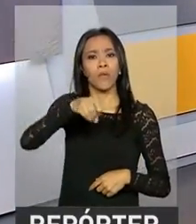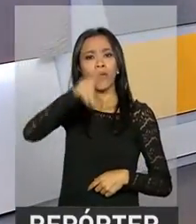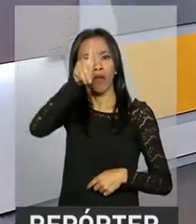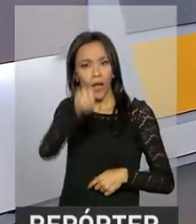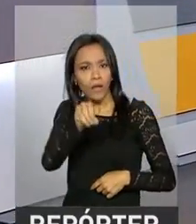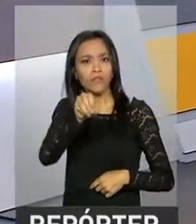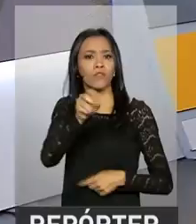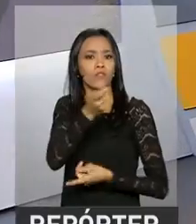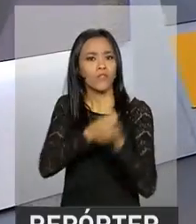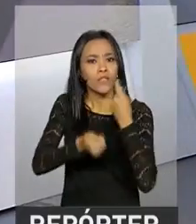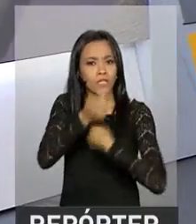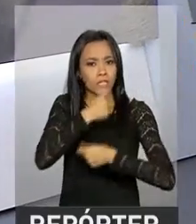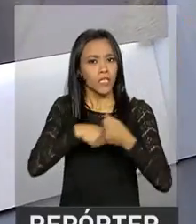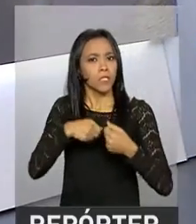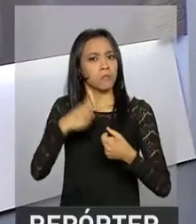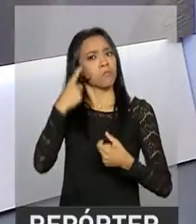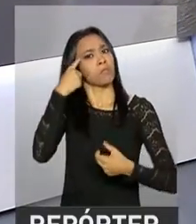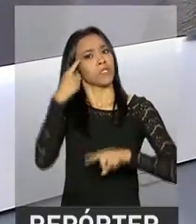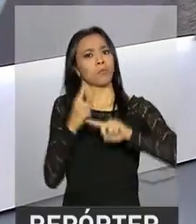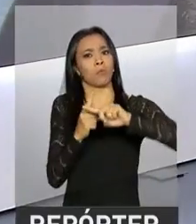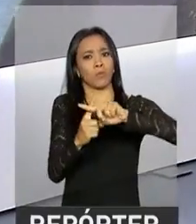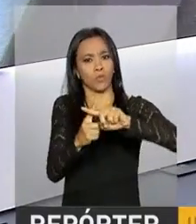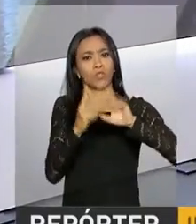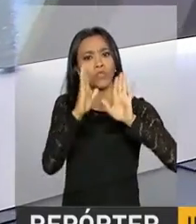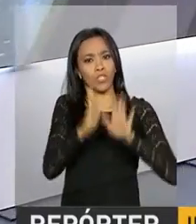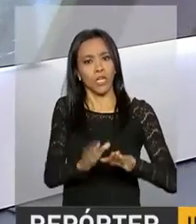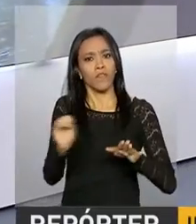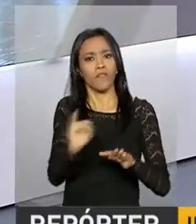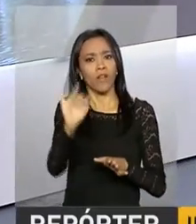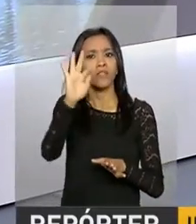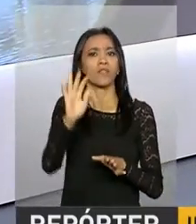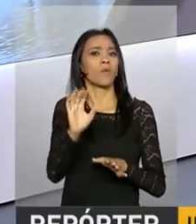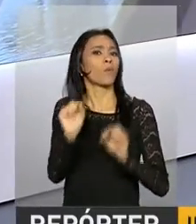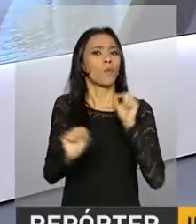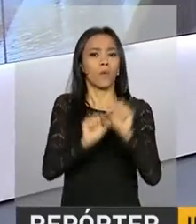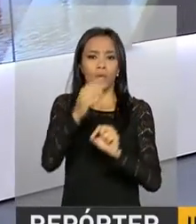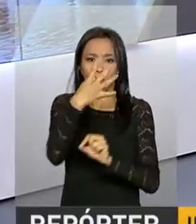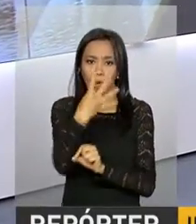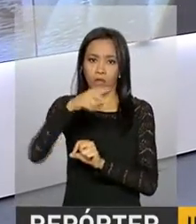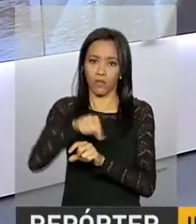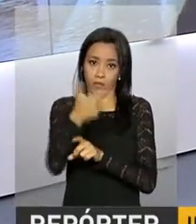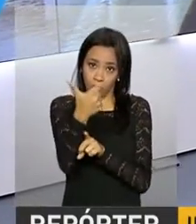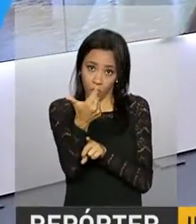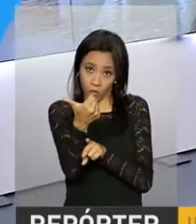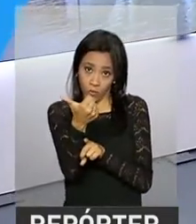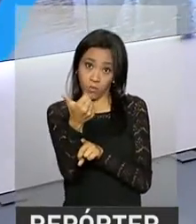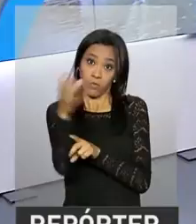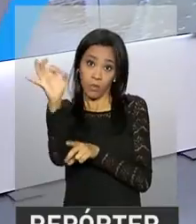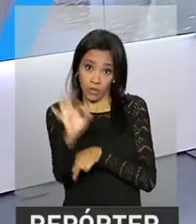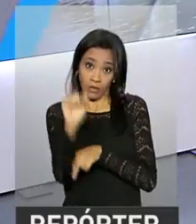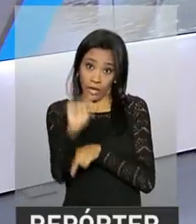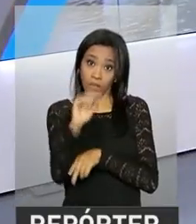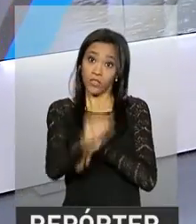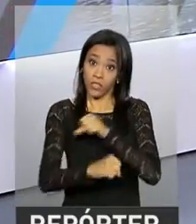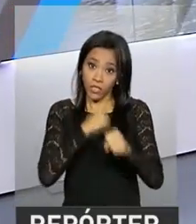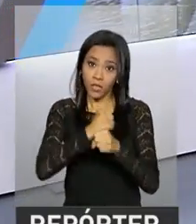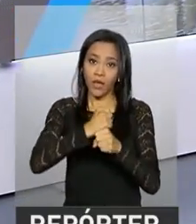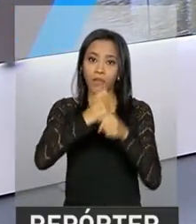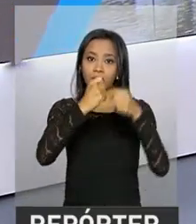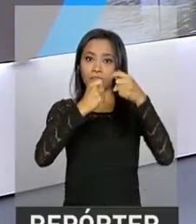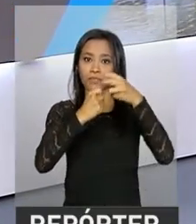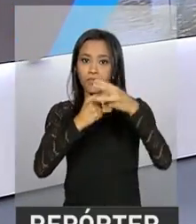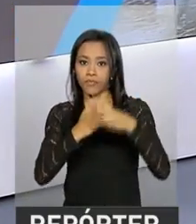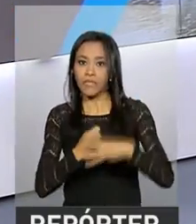e já este mês a inflação oficial em 4,12 por cento este ano é a terceira redução seguida